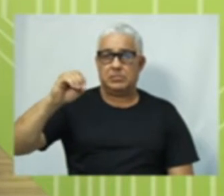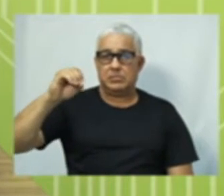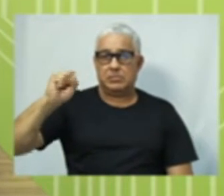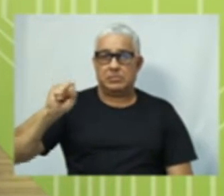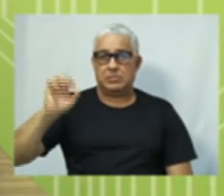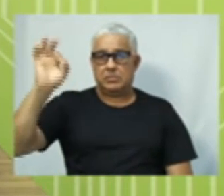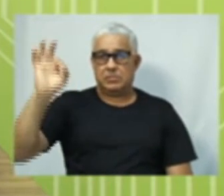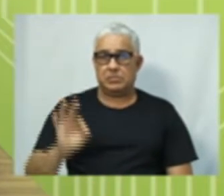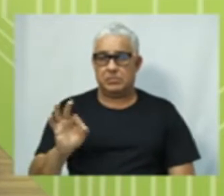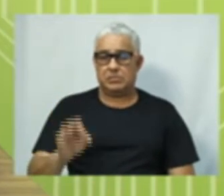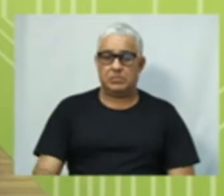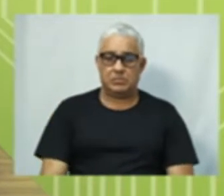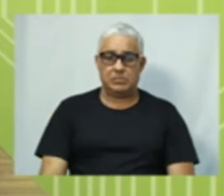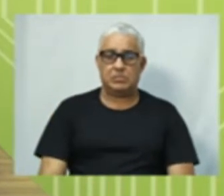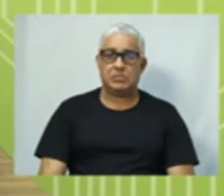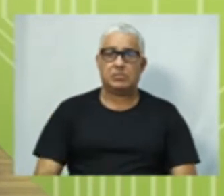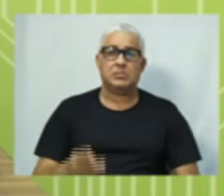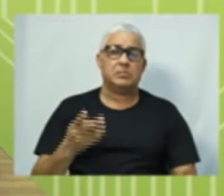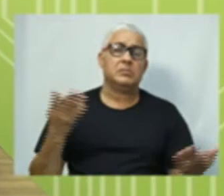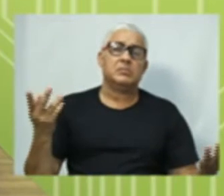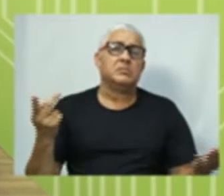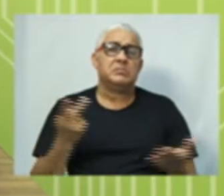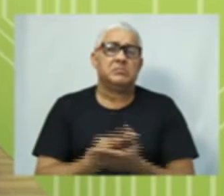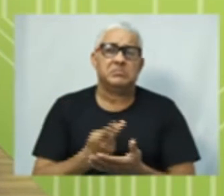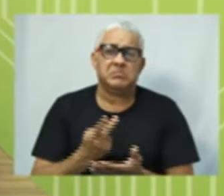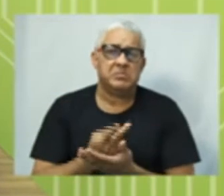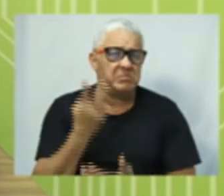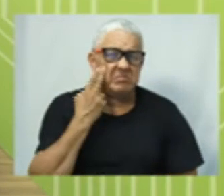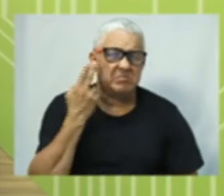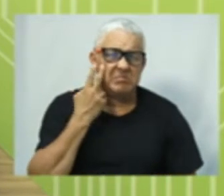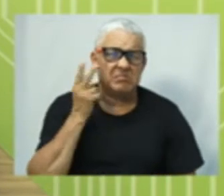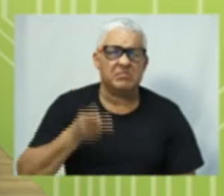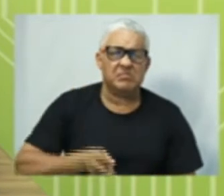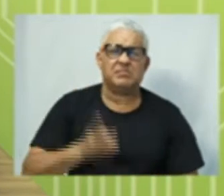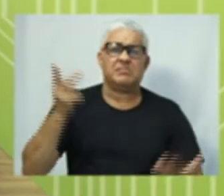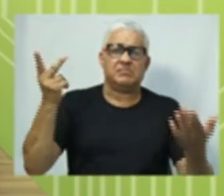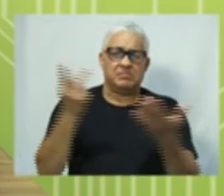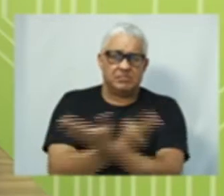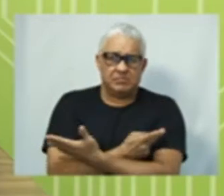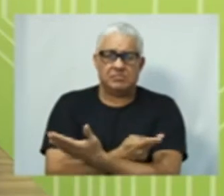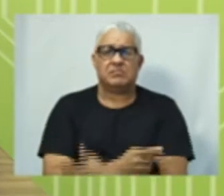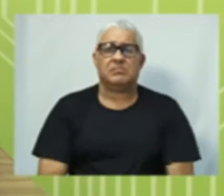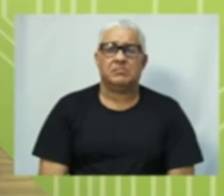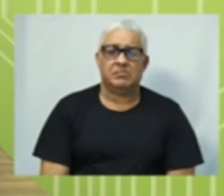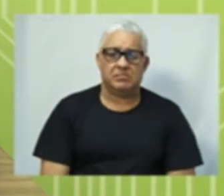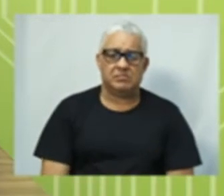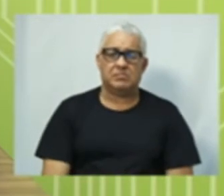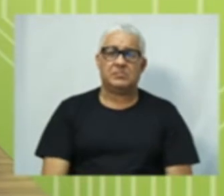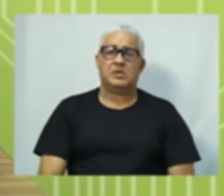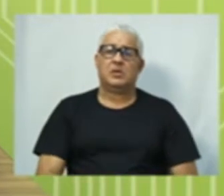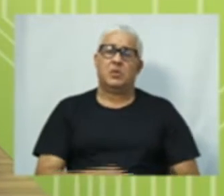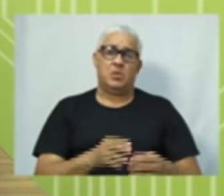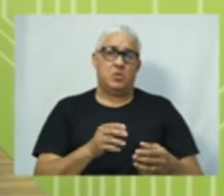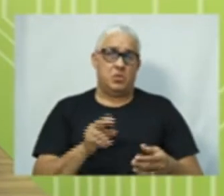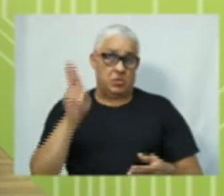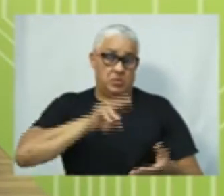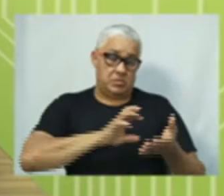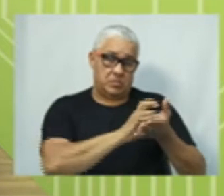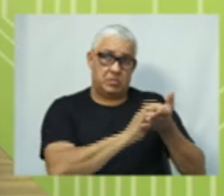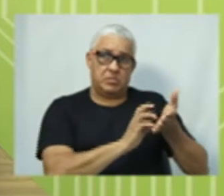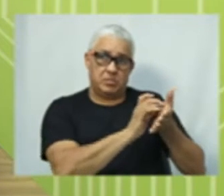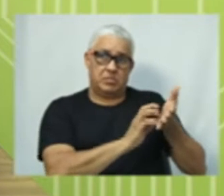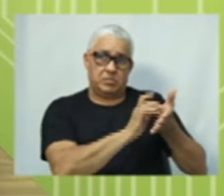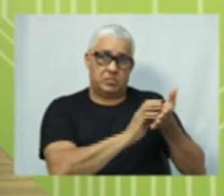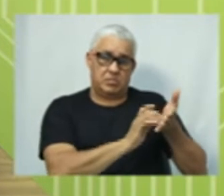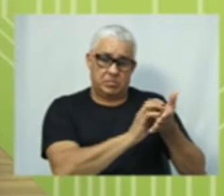1,08%. Qual é o erro muito comum entre os alunos? Na hora que vai lá usar a calculadora, vai